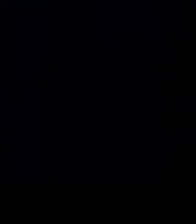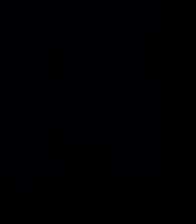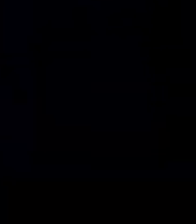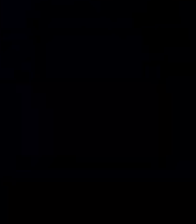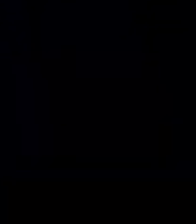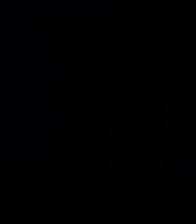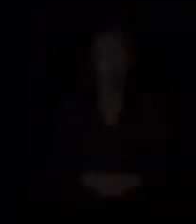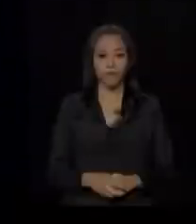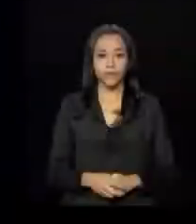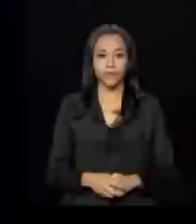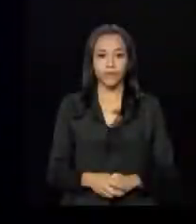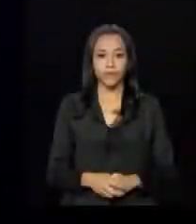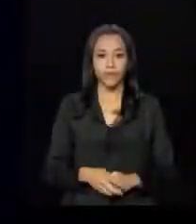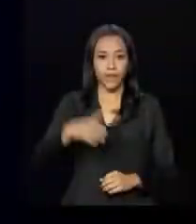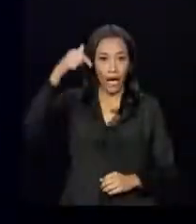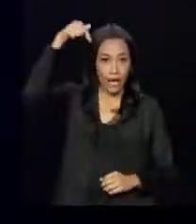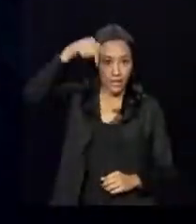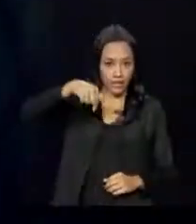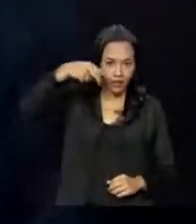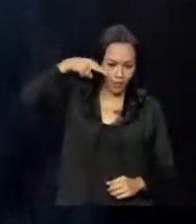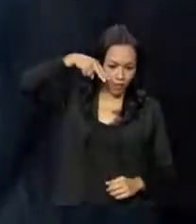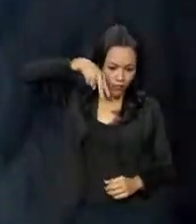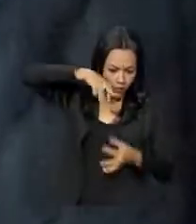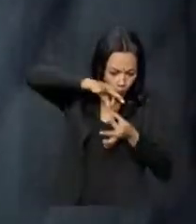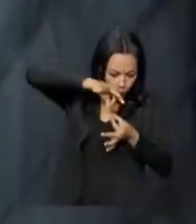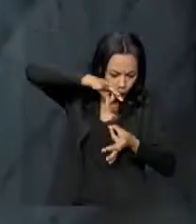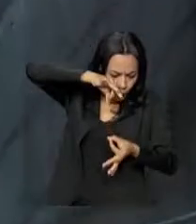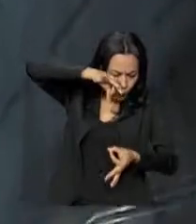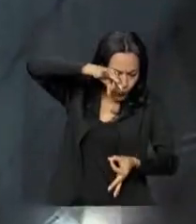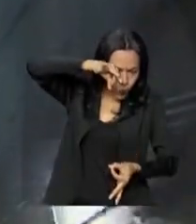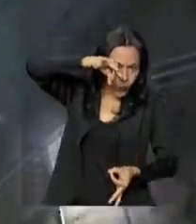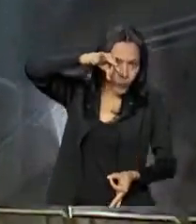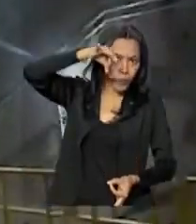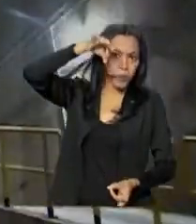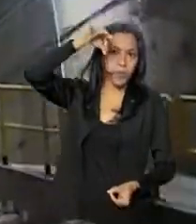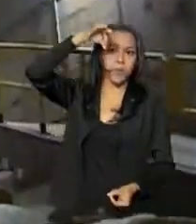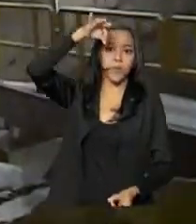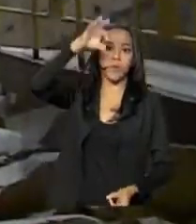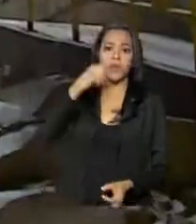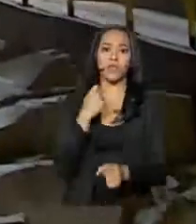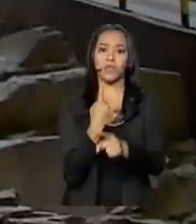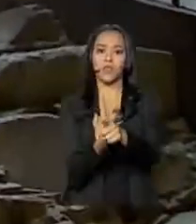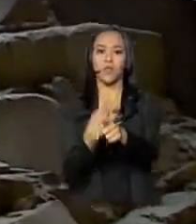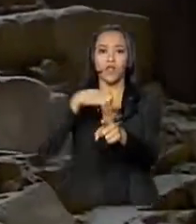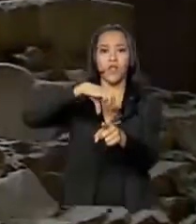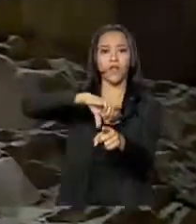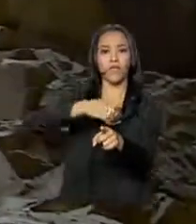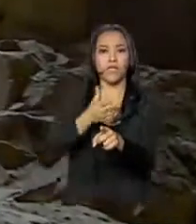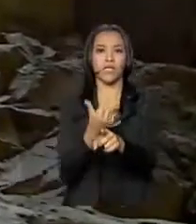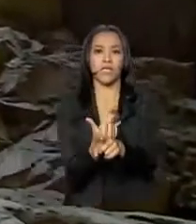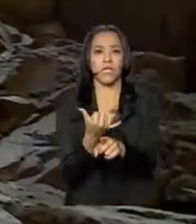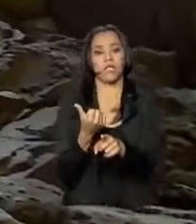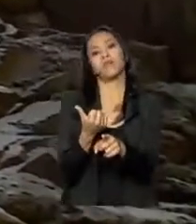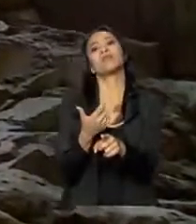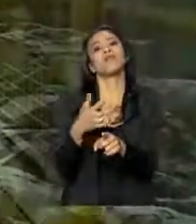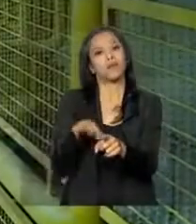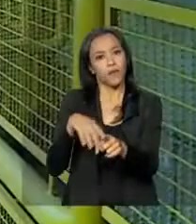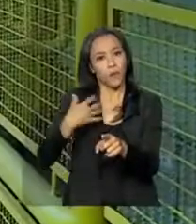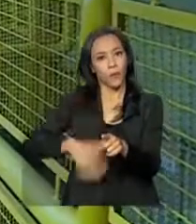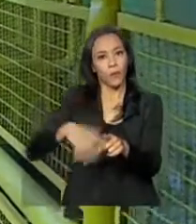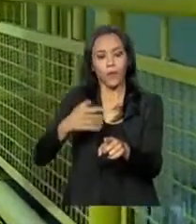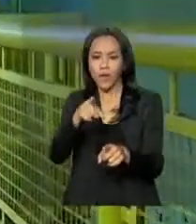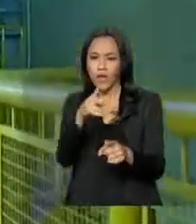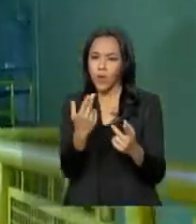Daqui de baixo, é possível ter noção da altura da barragem, 196 metros, equivalente a um prédio